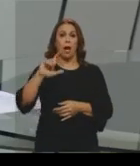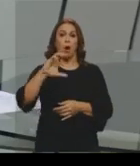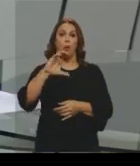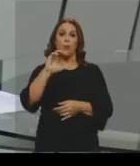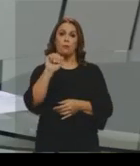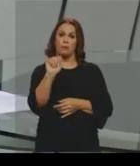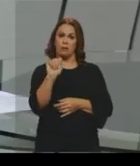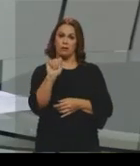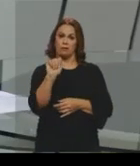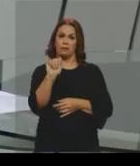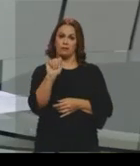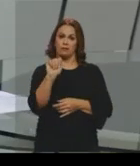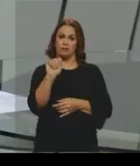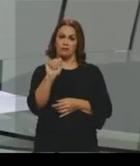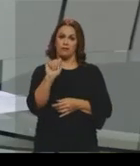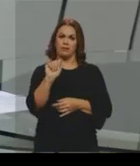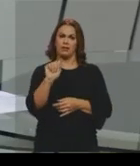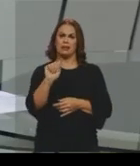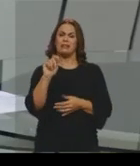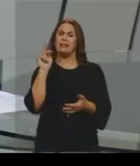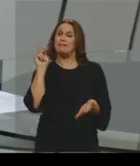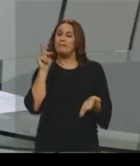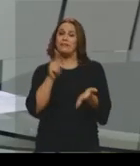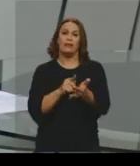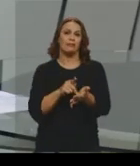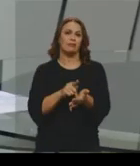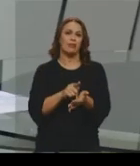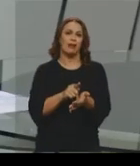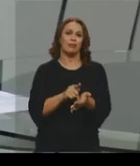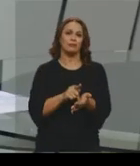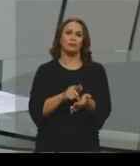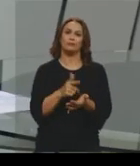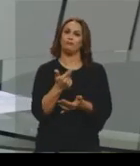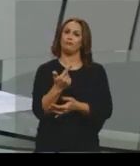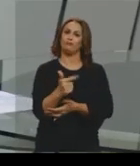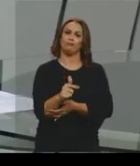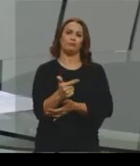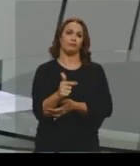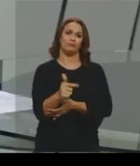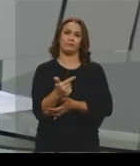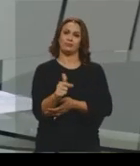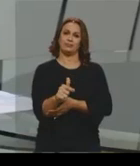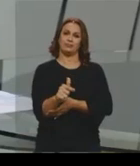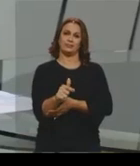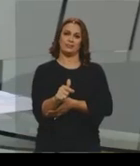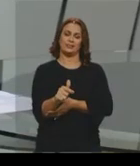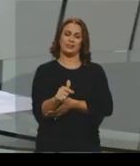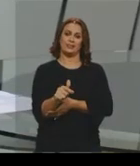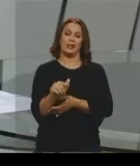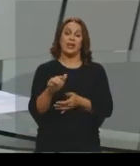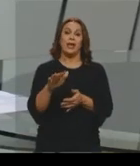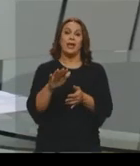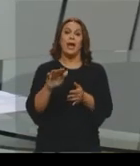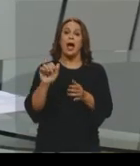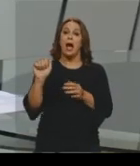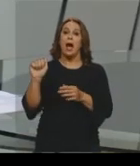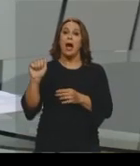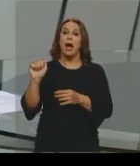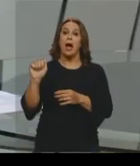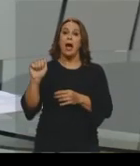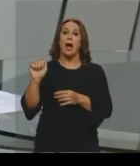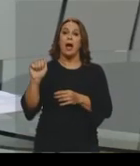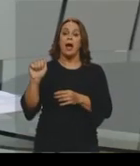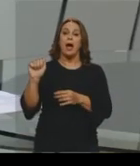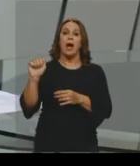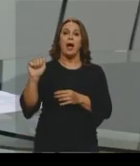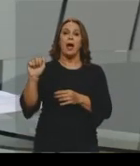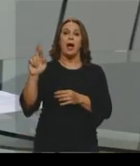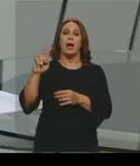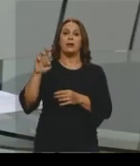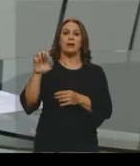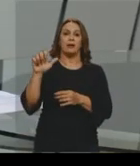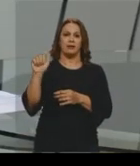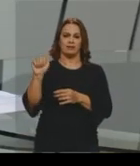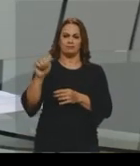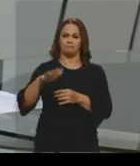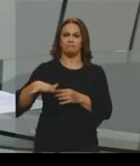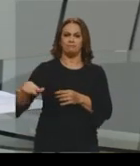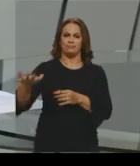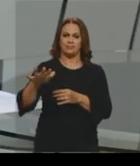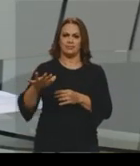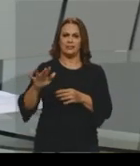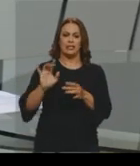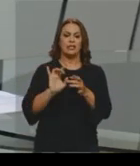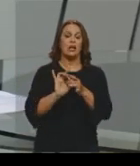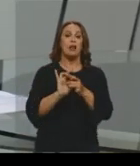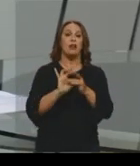A Área de Livre Comércio das Américas. Essa proposta foi levantada pelos norte-americanos, pelos Estados